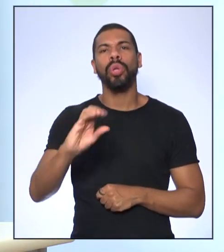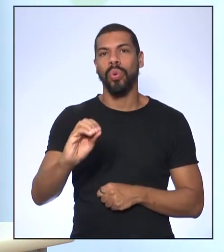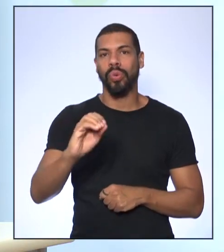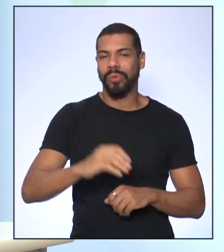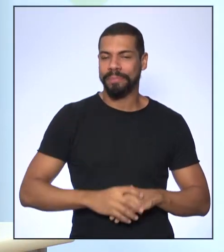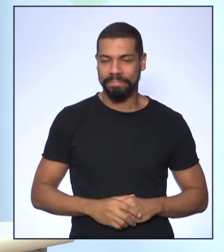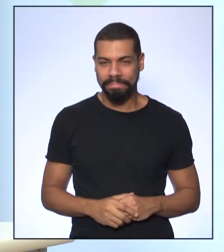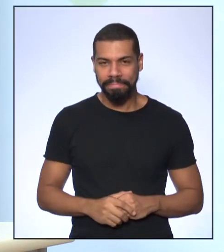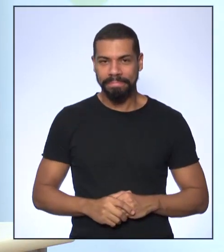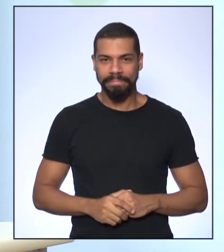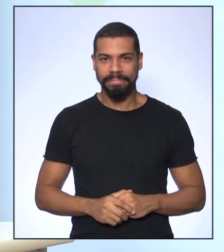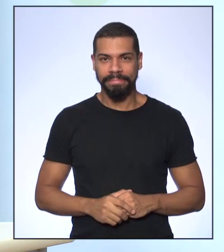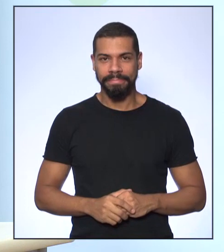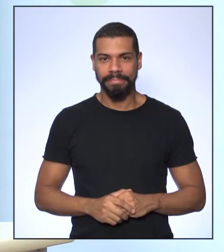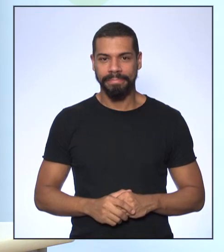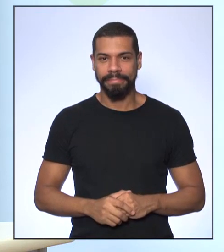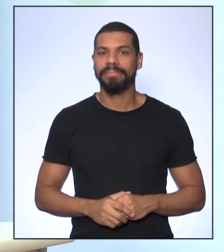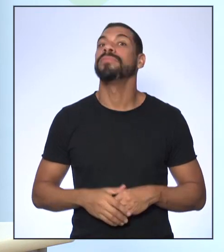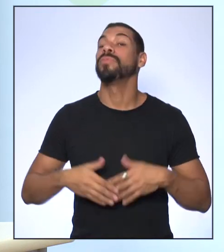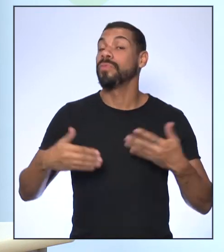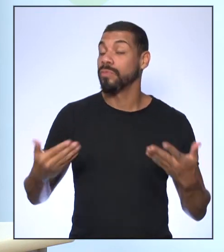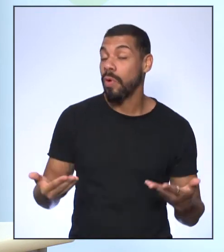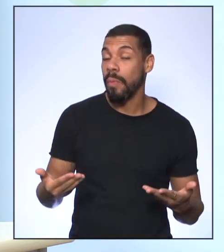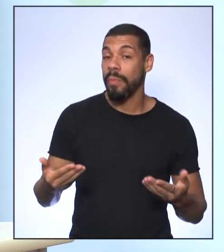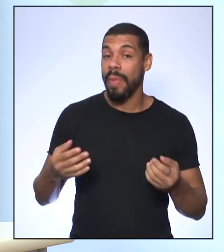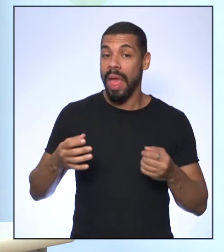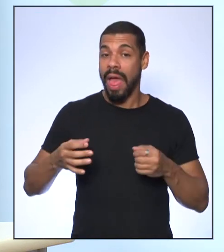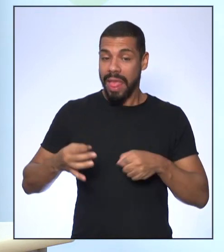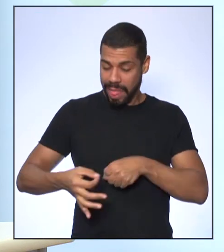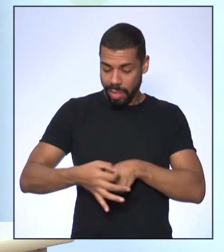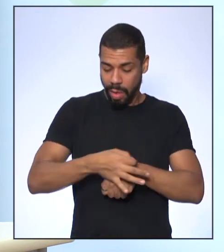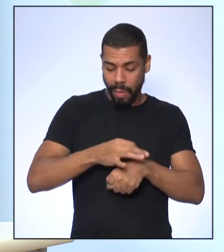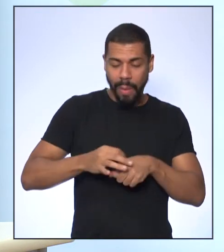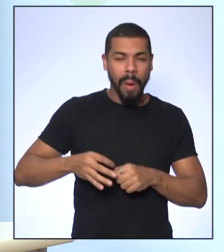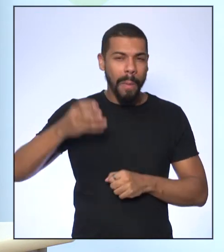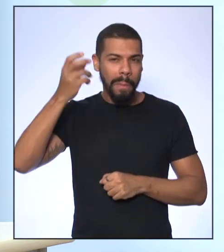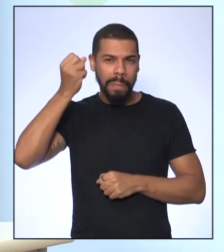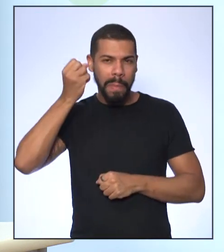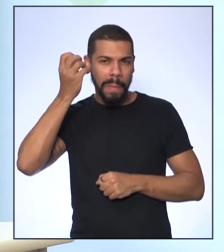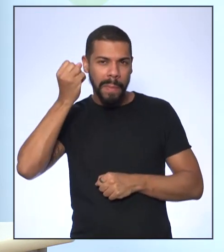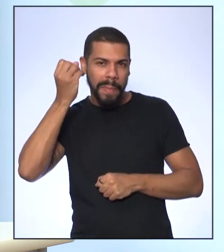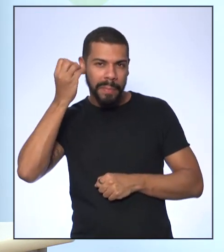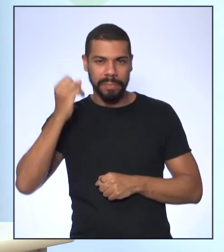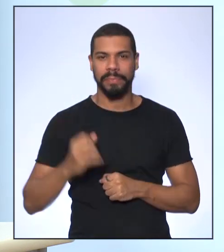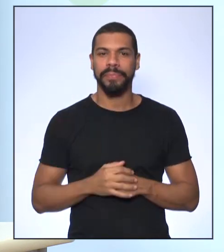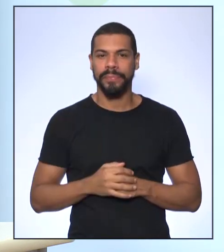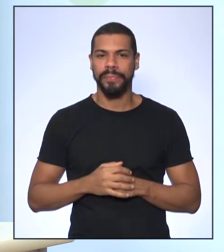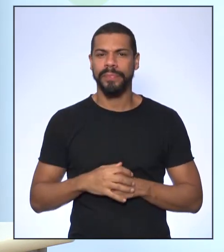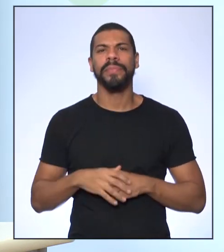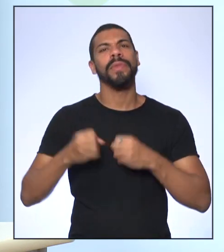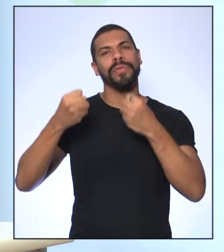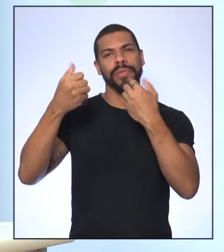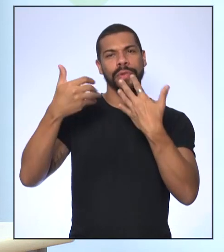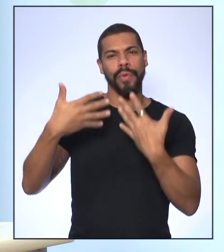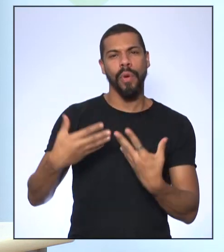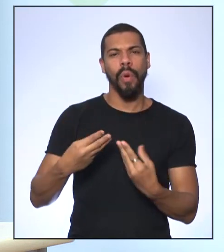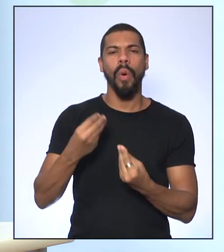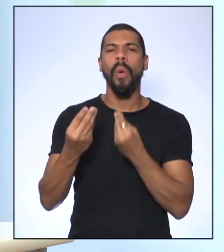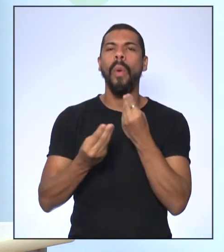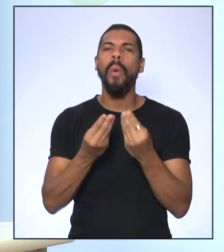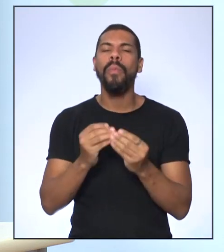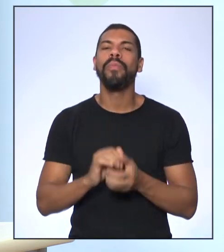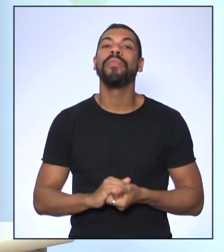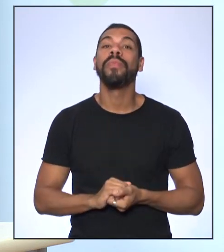Vamos lá. Glóbulos brancos. Falei das células, né, as hemácias, que são células sanguíneas. Os